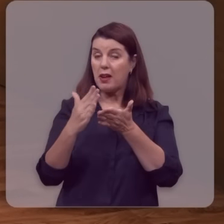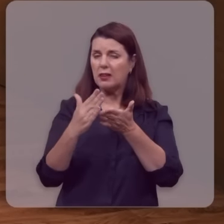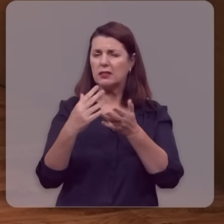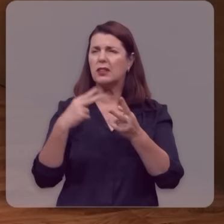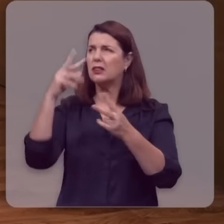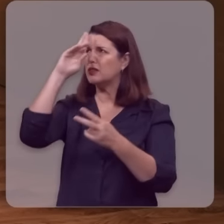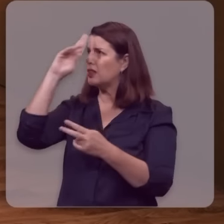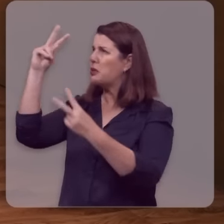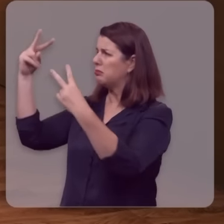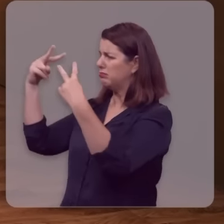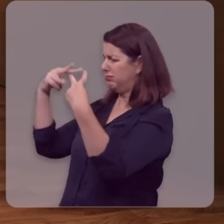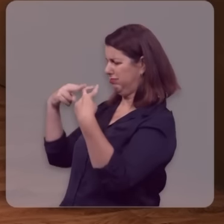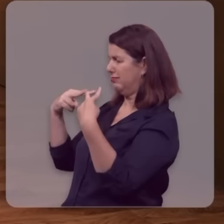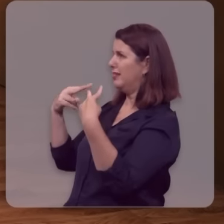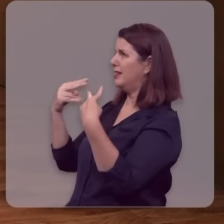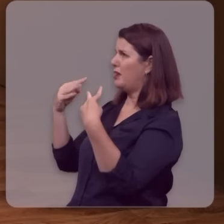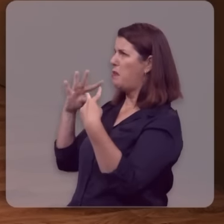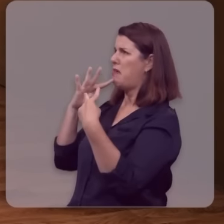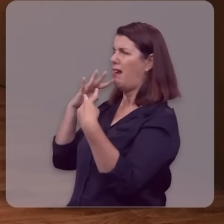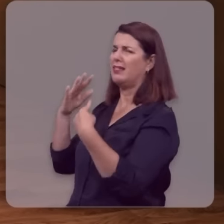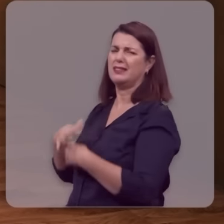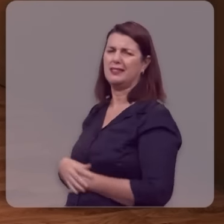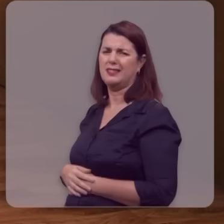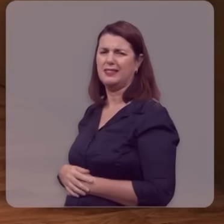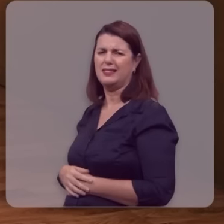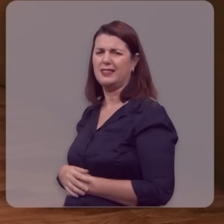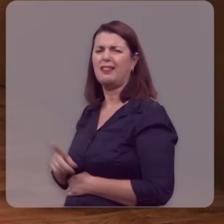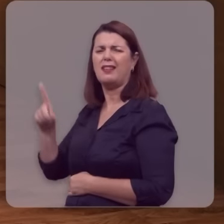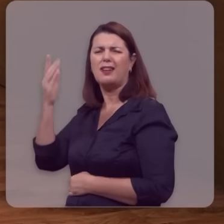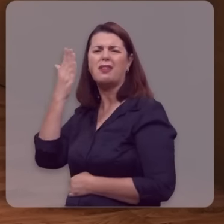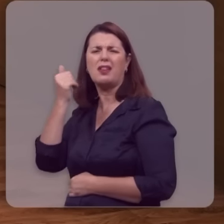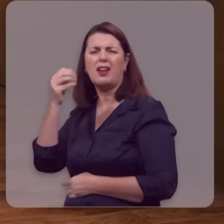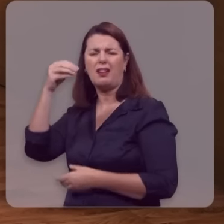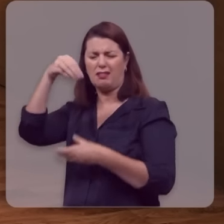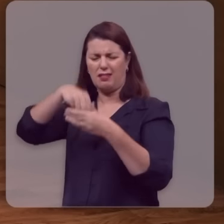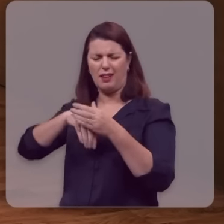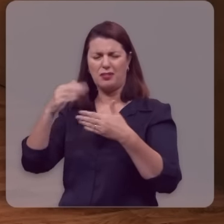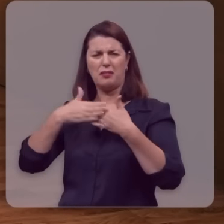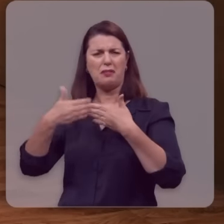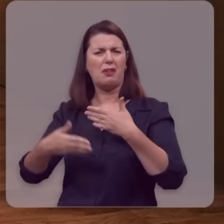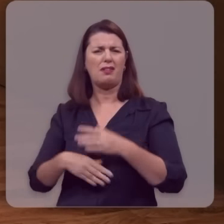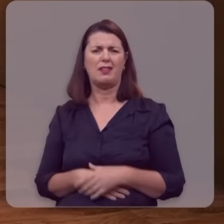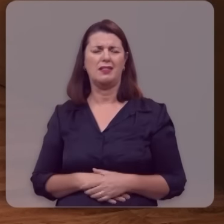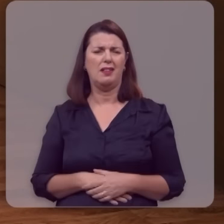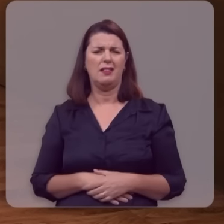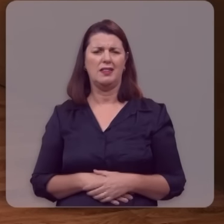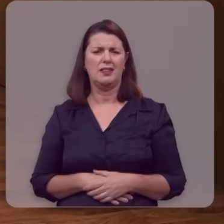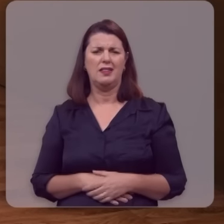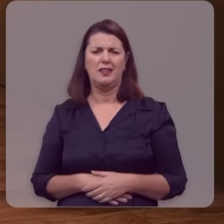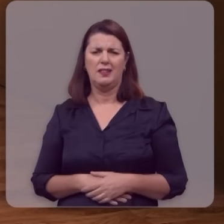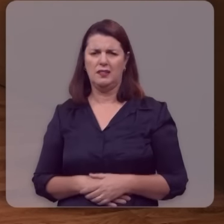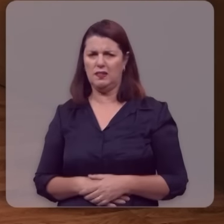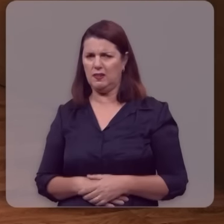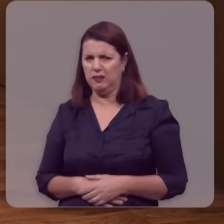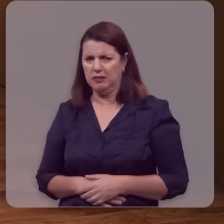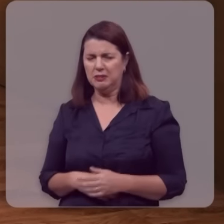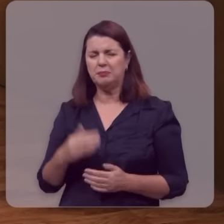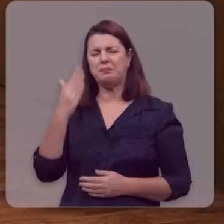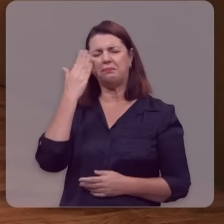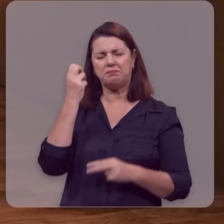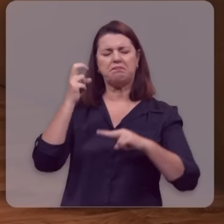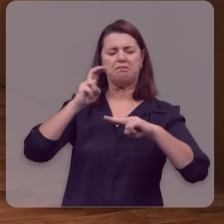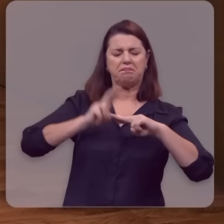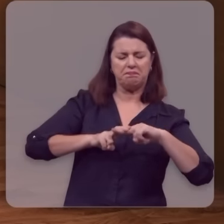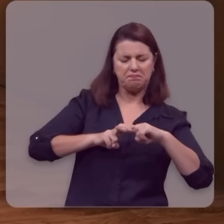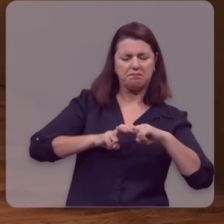me sondas e me conheces ou seja ele conhece você por dentro e por fora Sabes quando me assento e